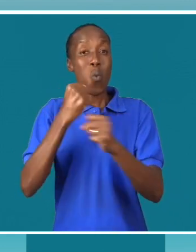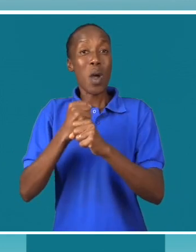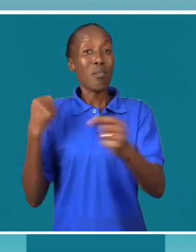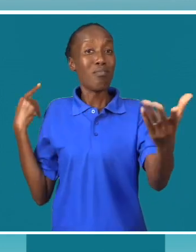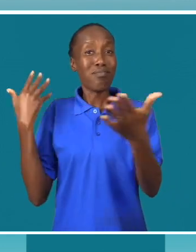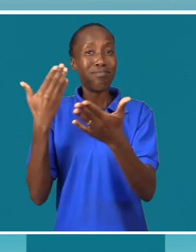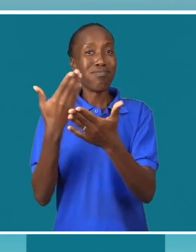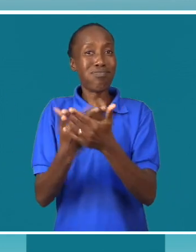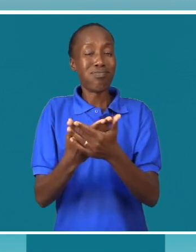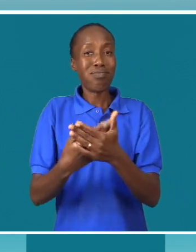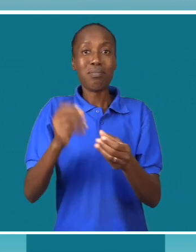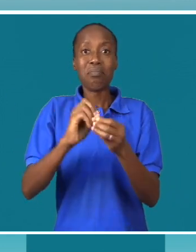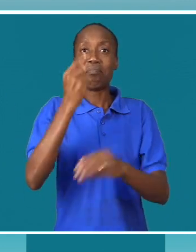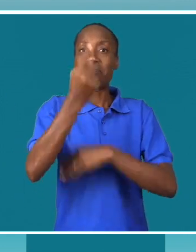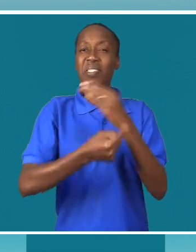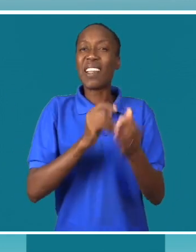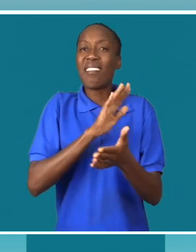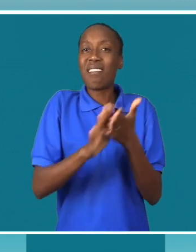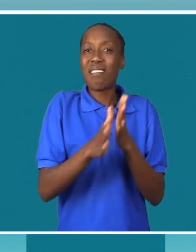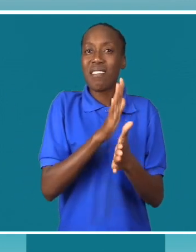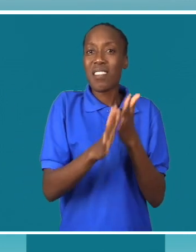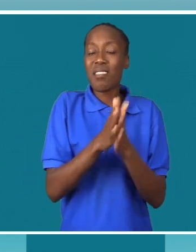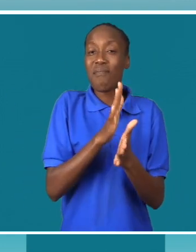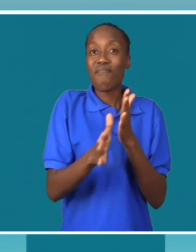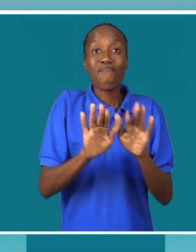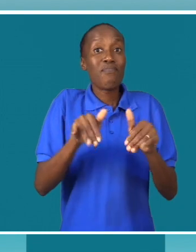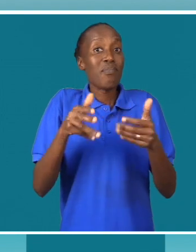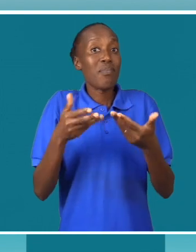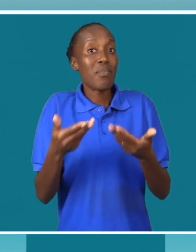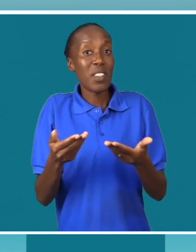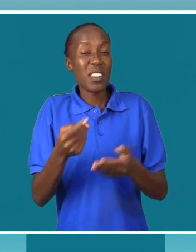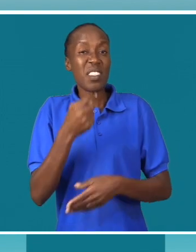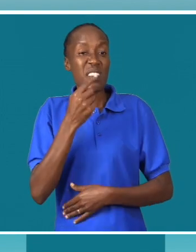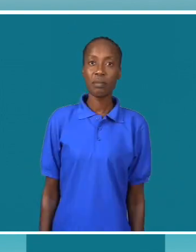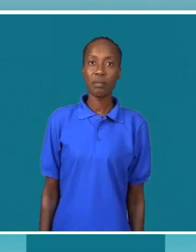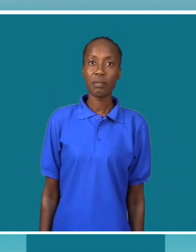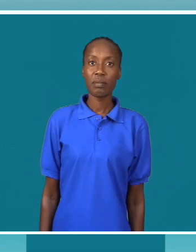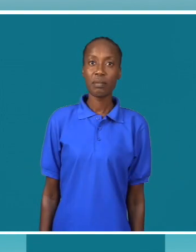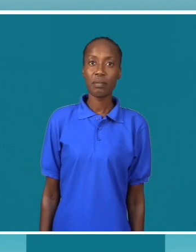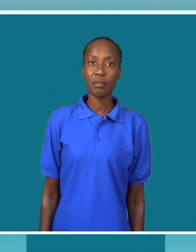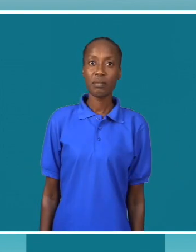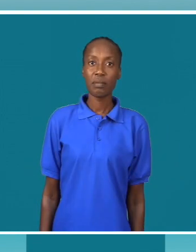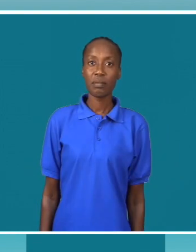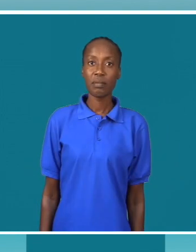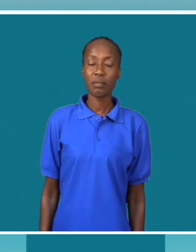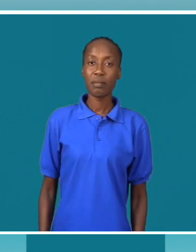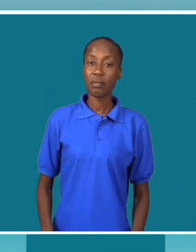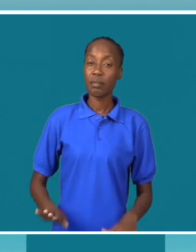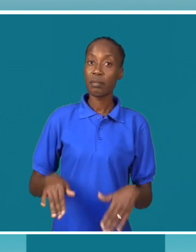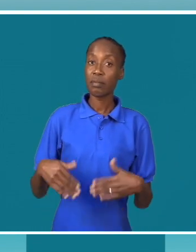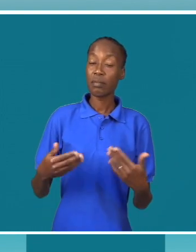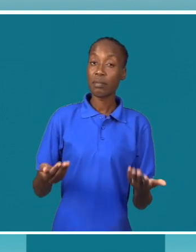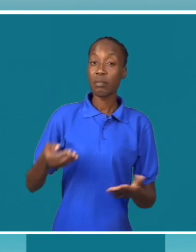lado. Antes, eu costumo falar, você não é meu avô, você. É uma puta.